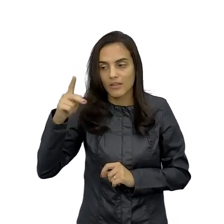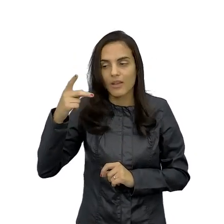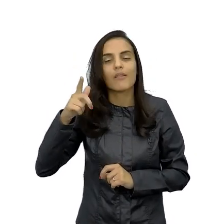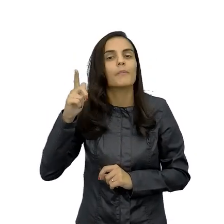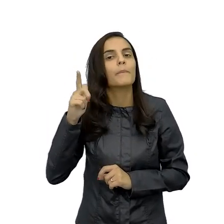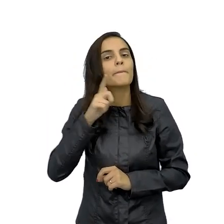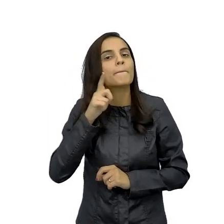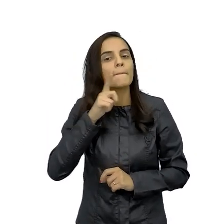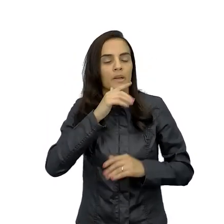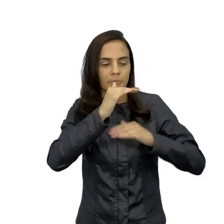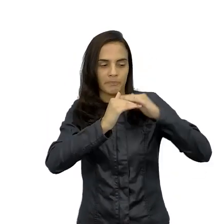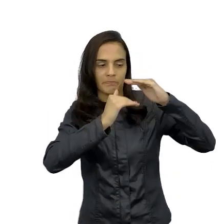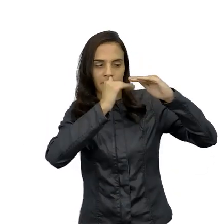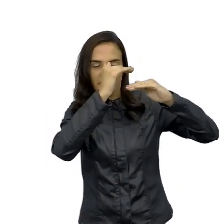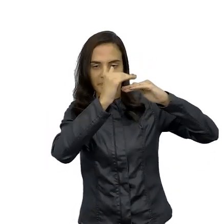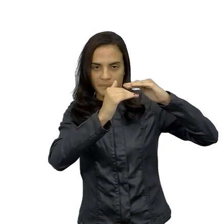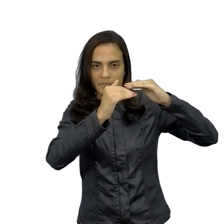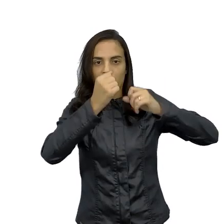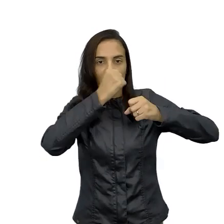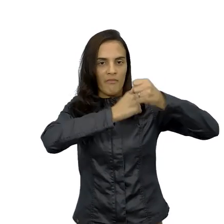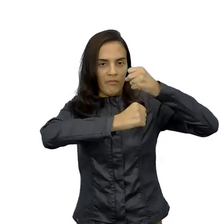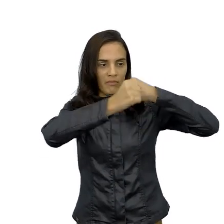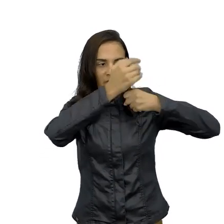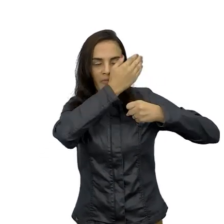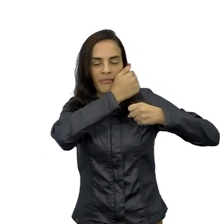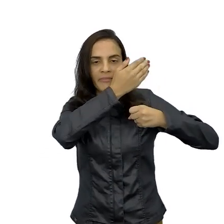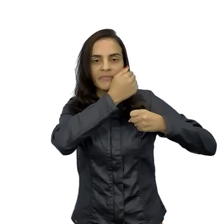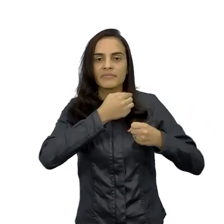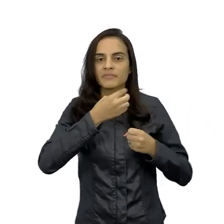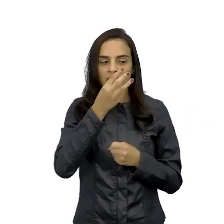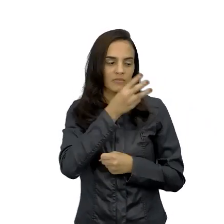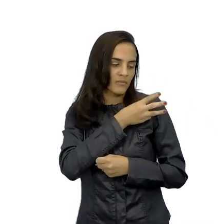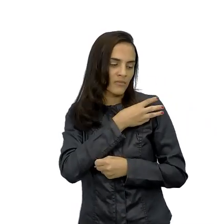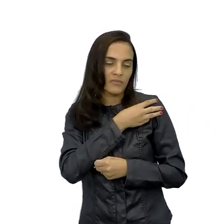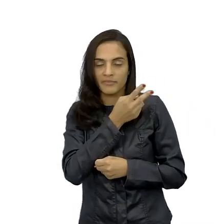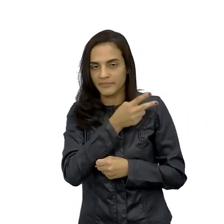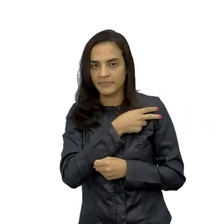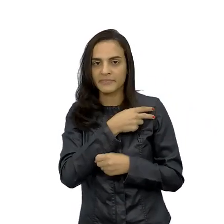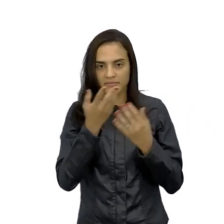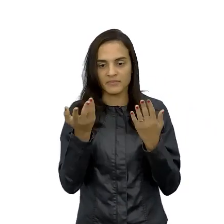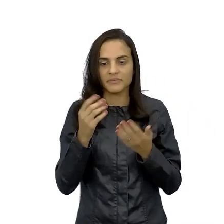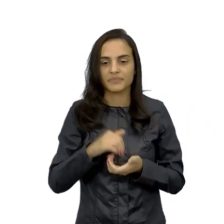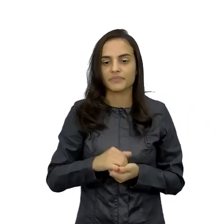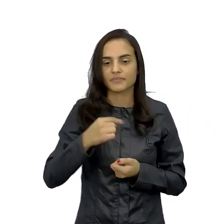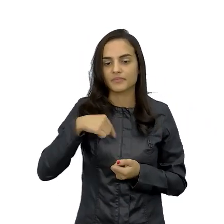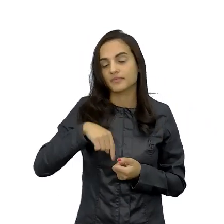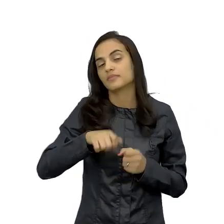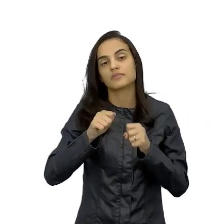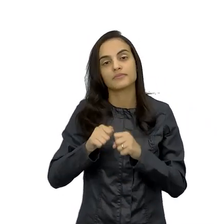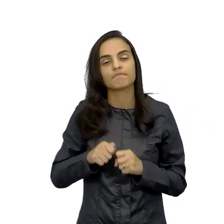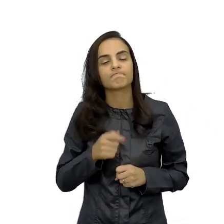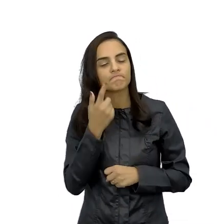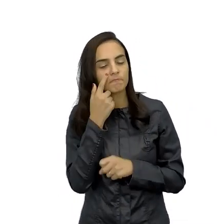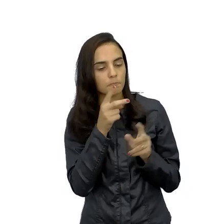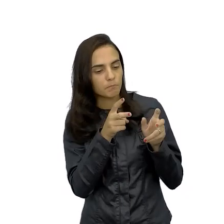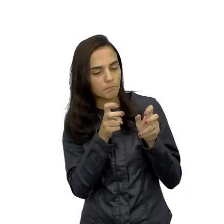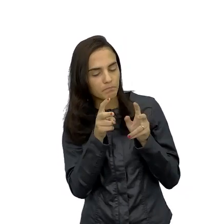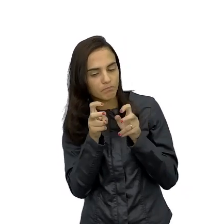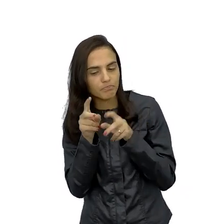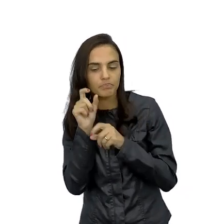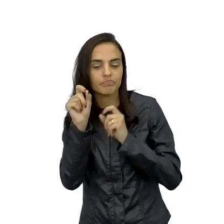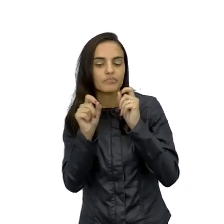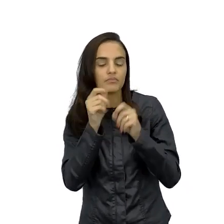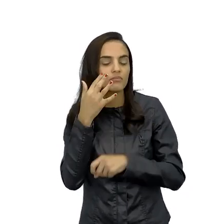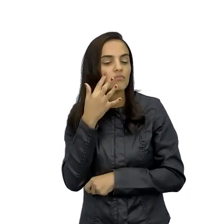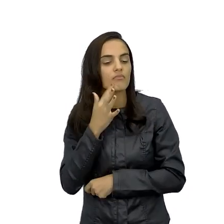conseguiram desenvolver no seu ano anterior, no seu 3º ano. Portanto, a gente vai observar, no fundo, o que